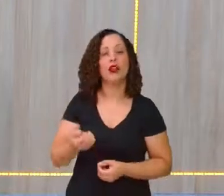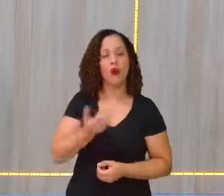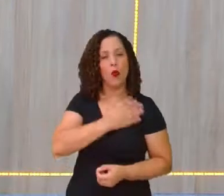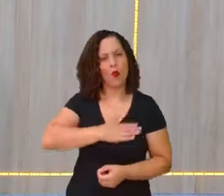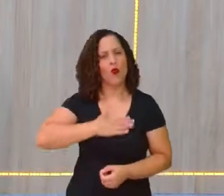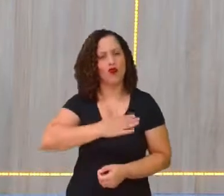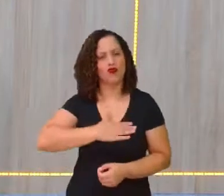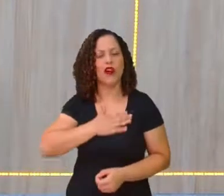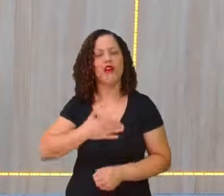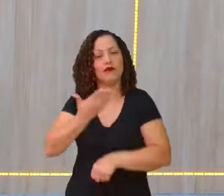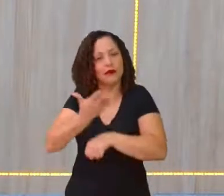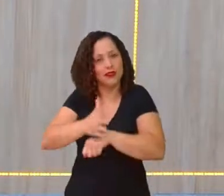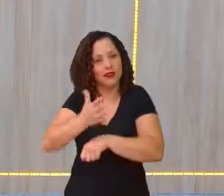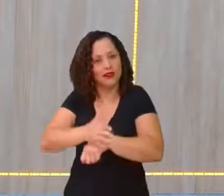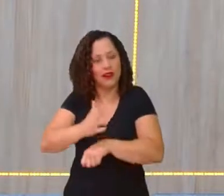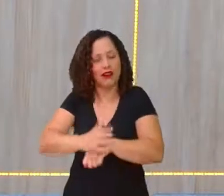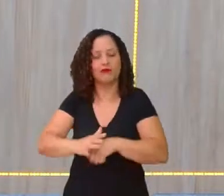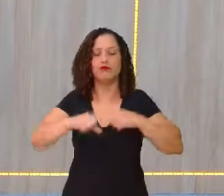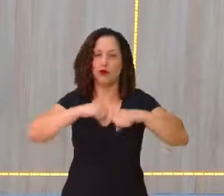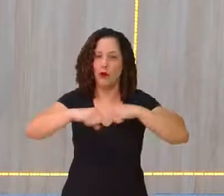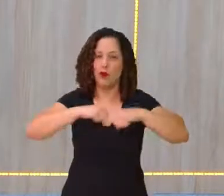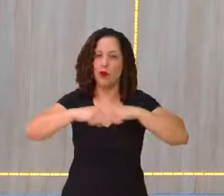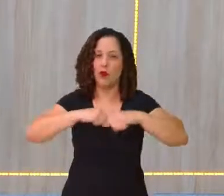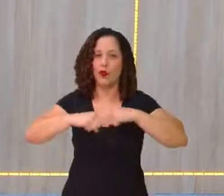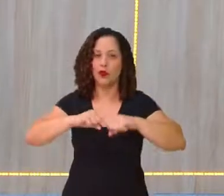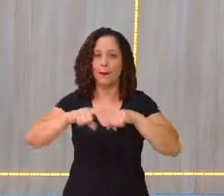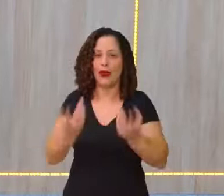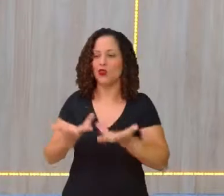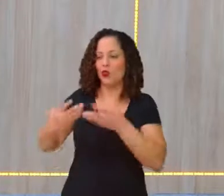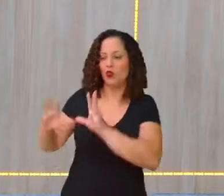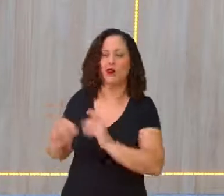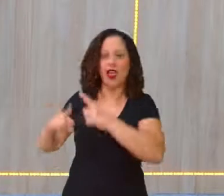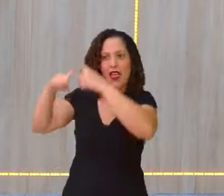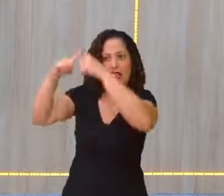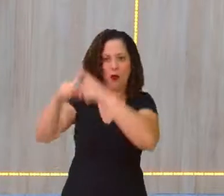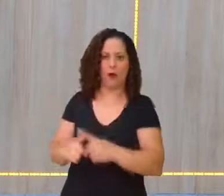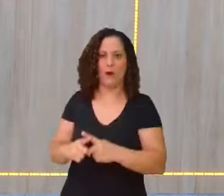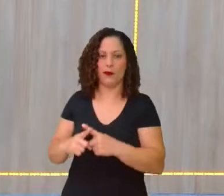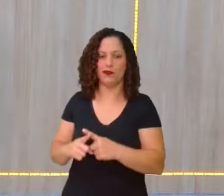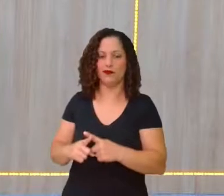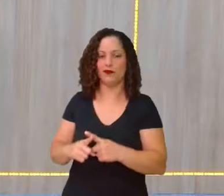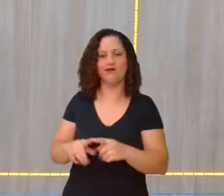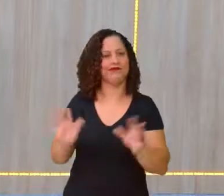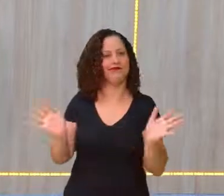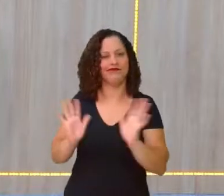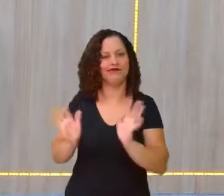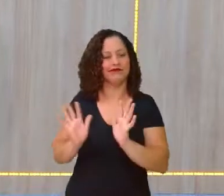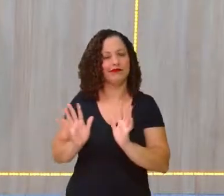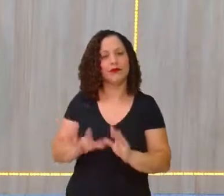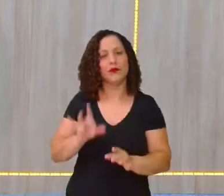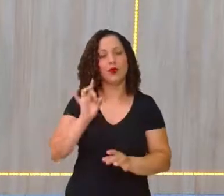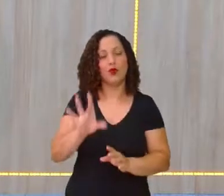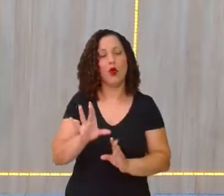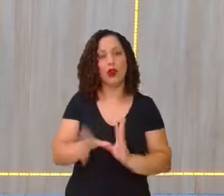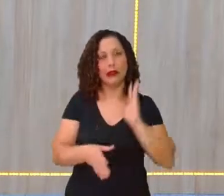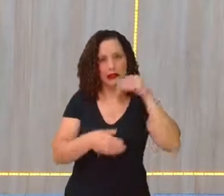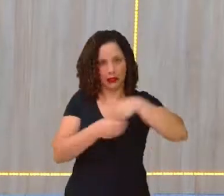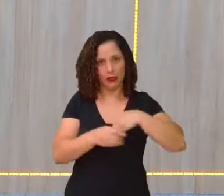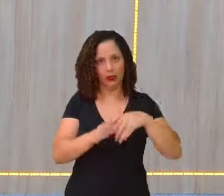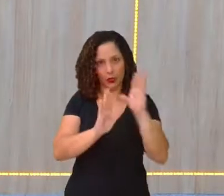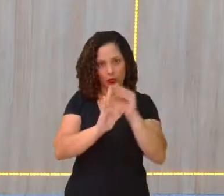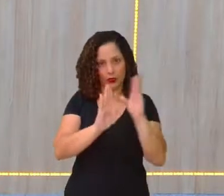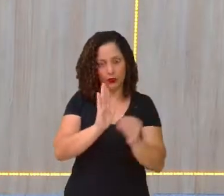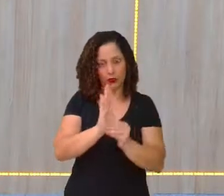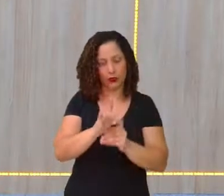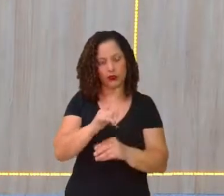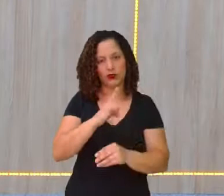essas modalidades, sem o intuito de competir. Então, dentro do conteúdo lutas, a gente estuda também